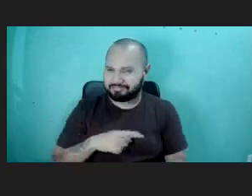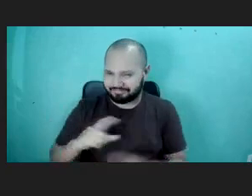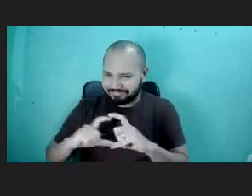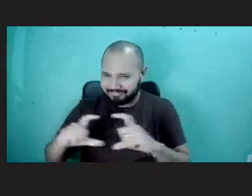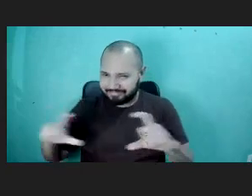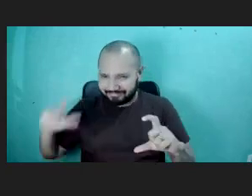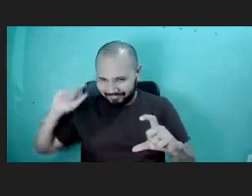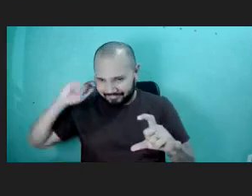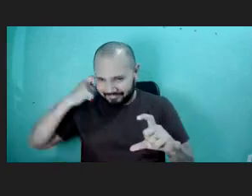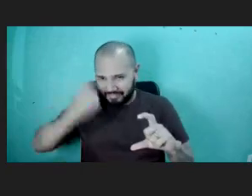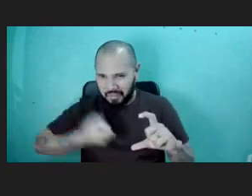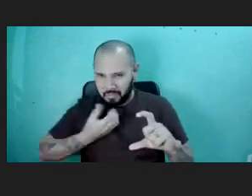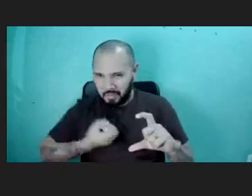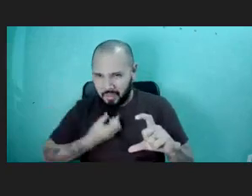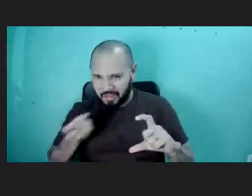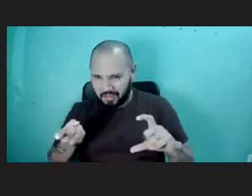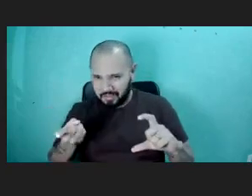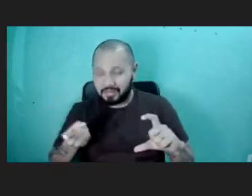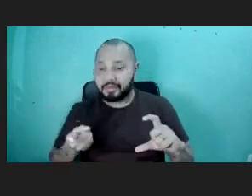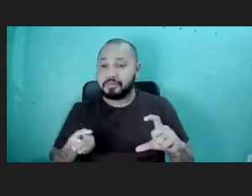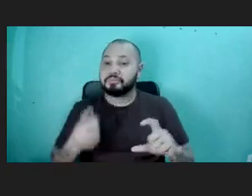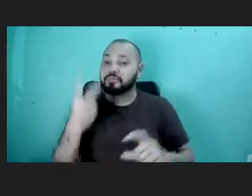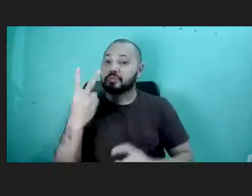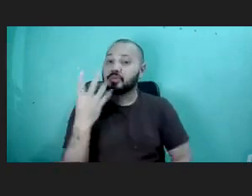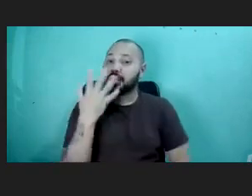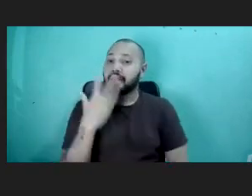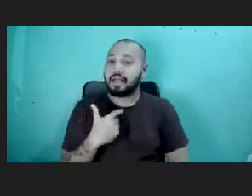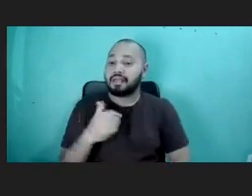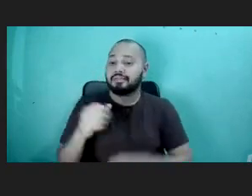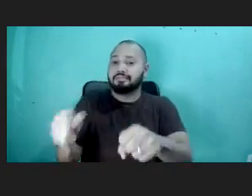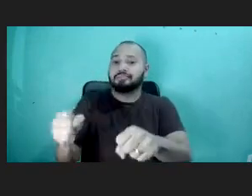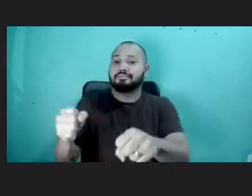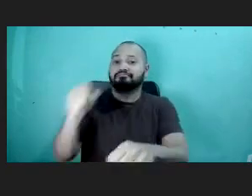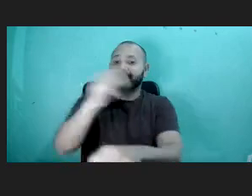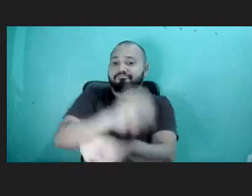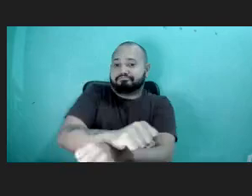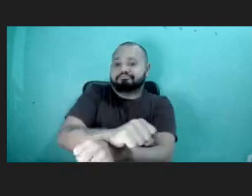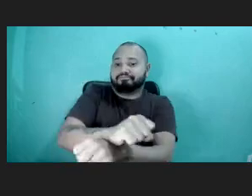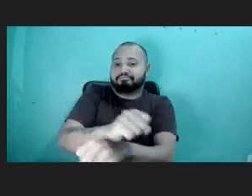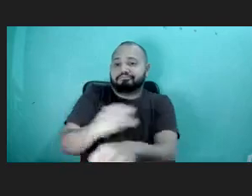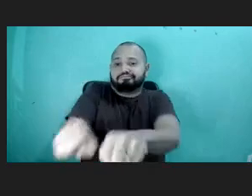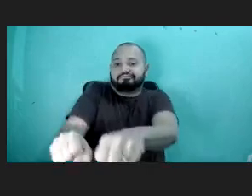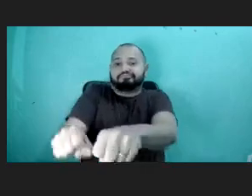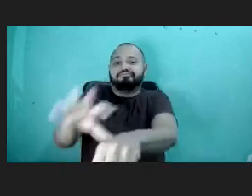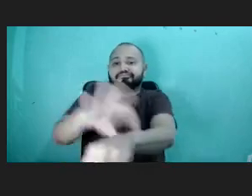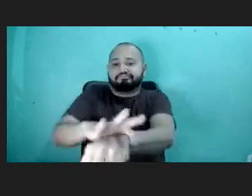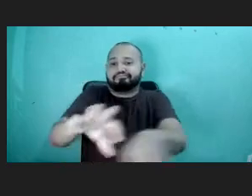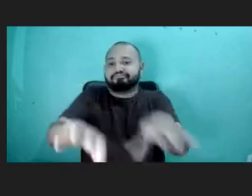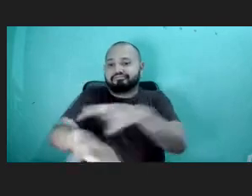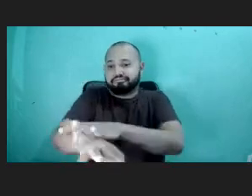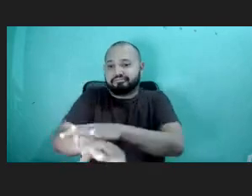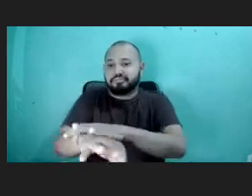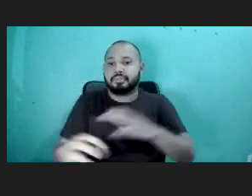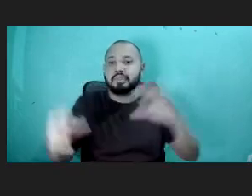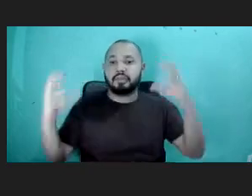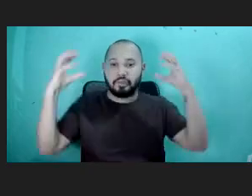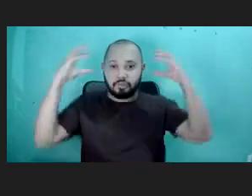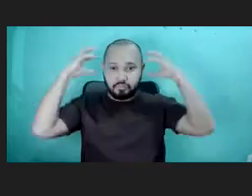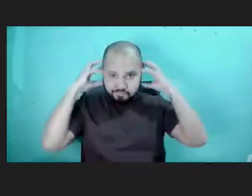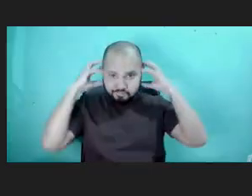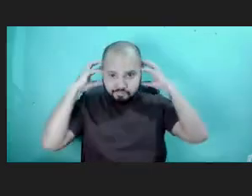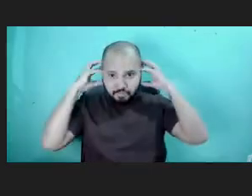E aí a imagem de 2 crianças com as mãos atadas e com os fones de ouvido. Eu